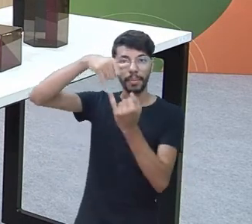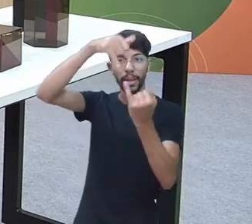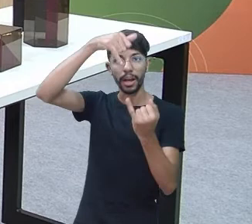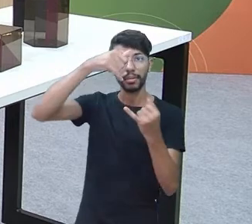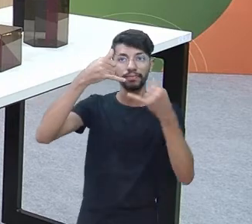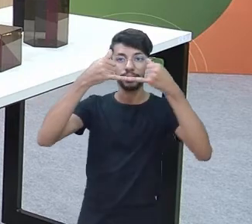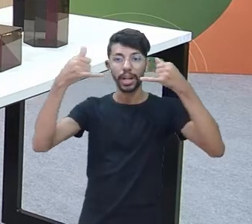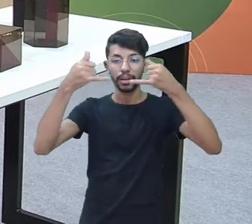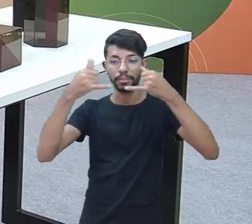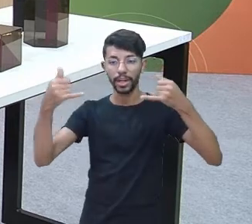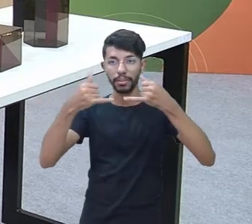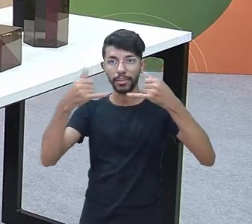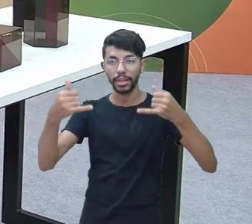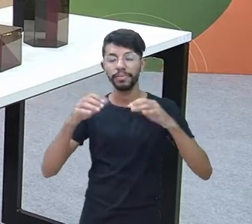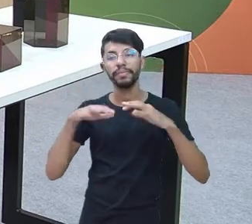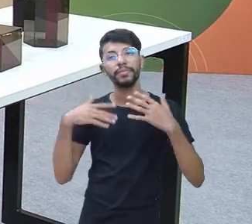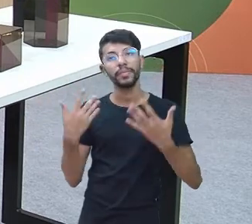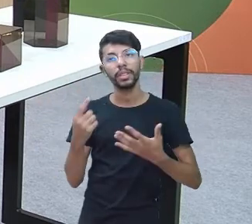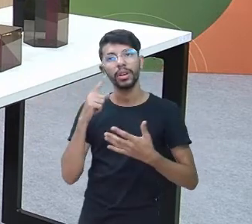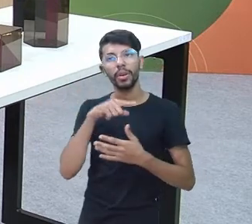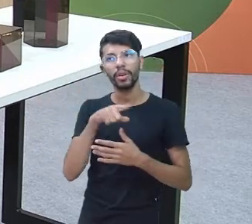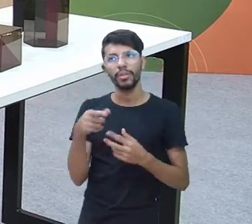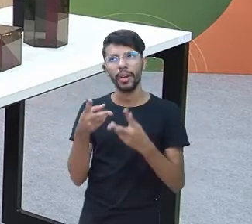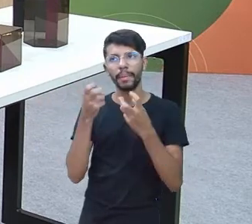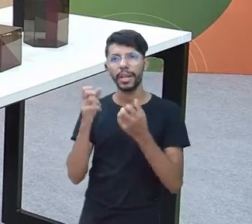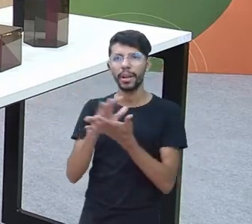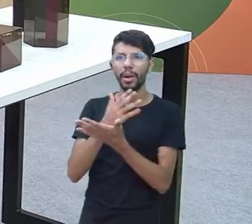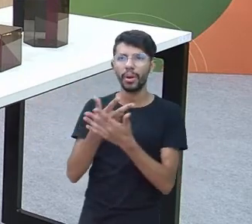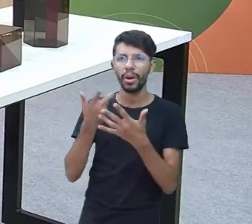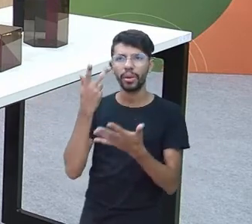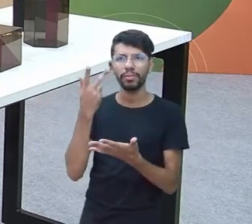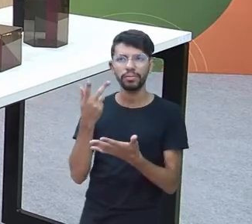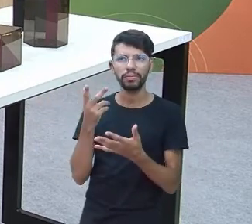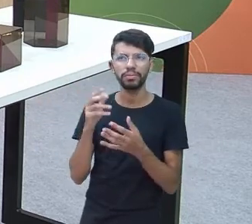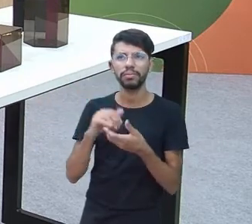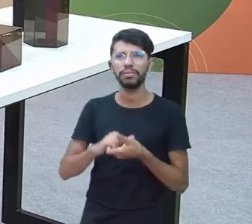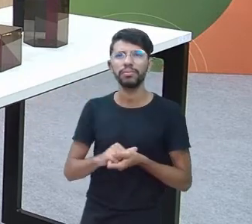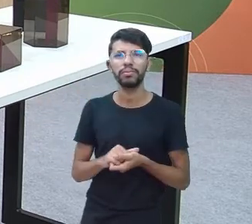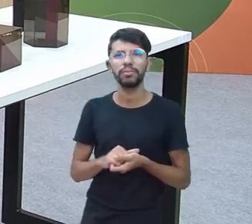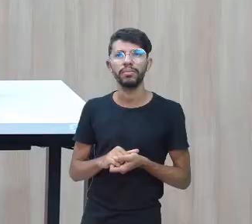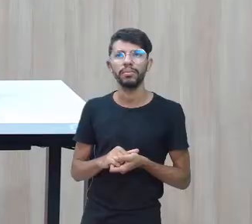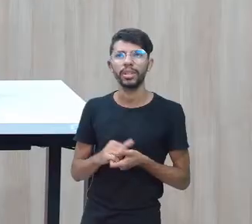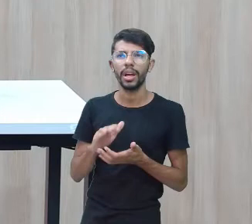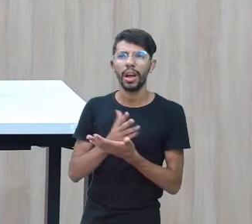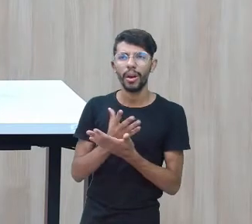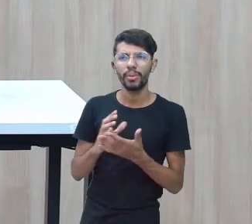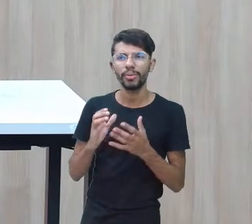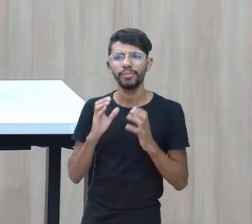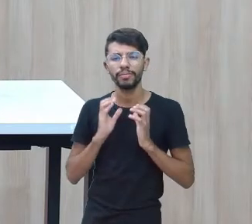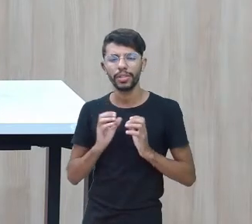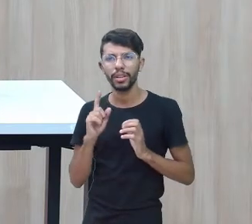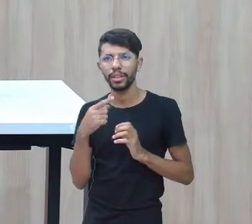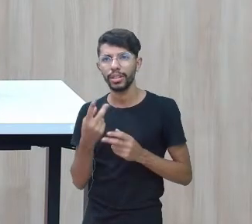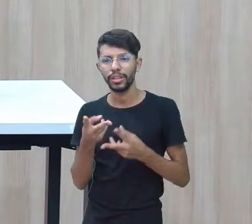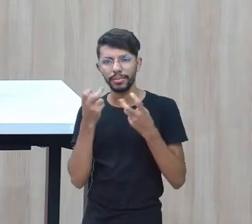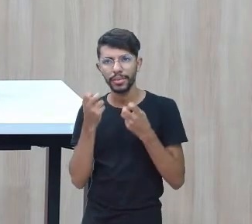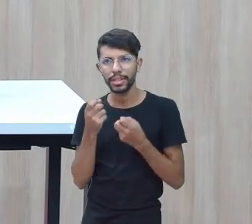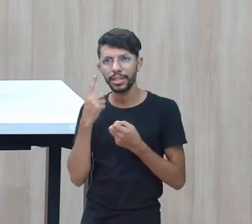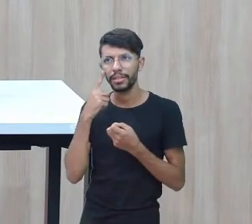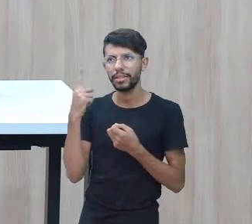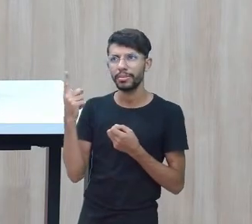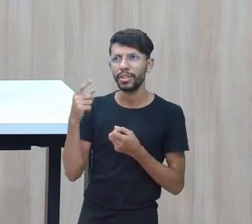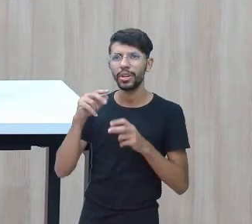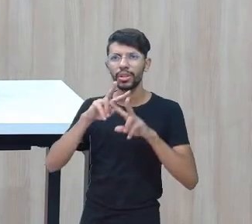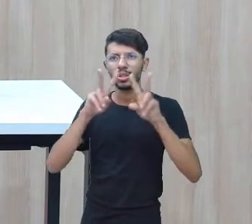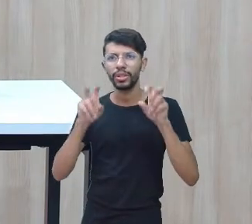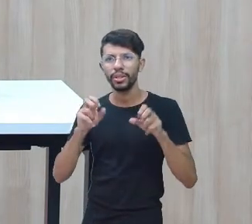12. Será que vocês estão percebendo alguma coisa que está acontecendo aí, gente? Algum comportamento que a gente pode perceber aí entre